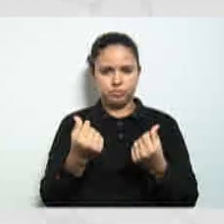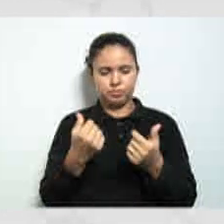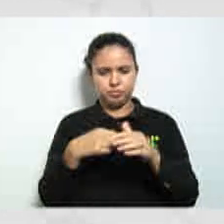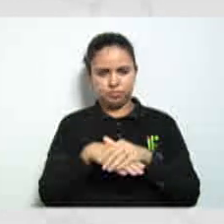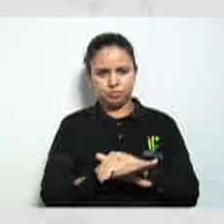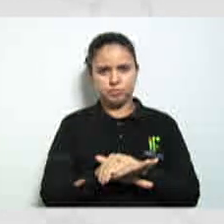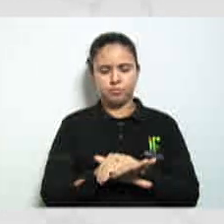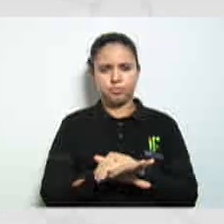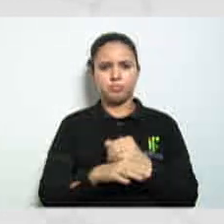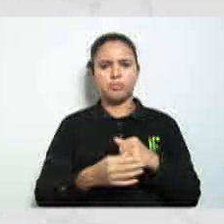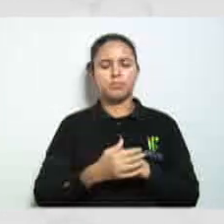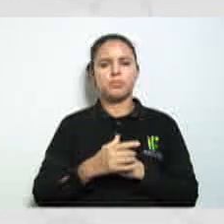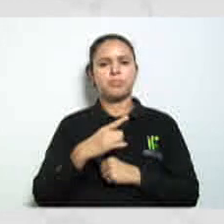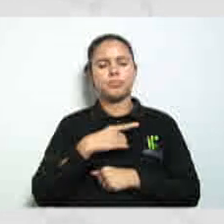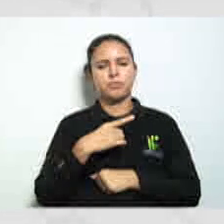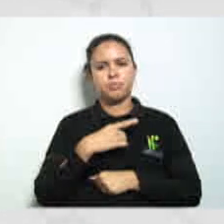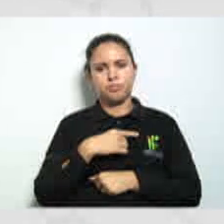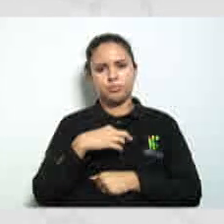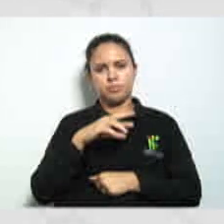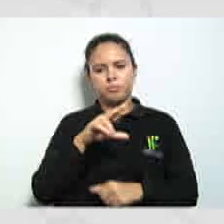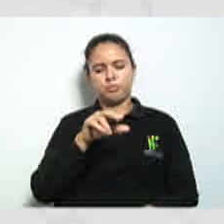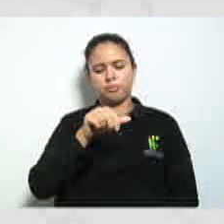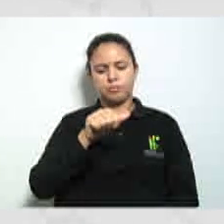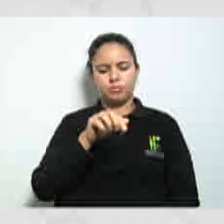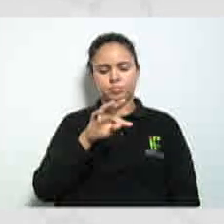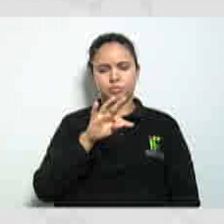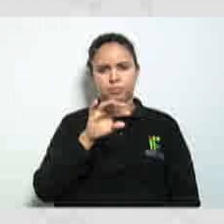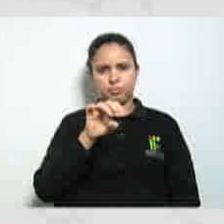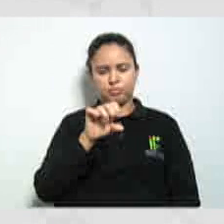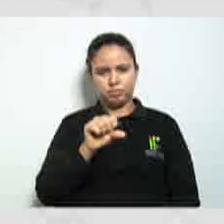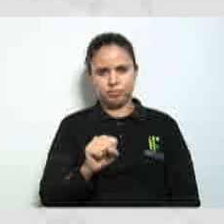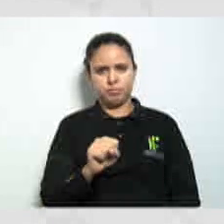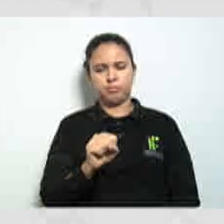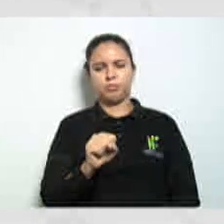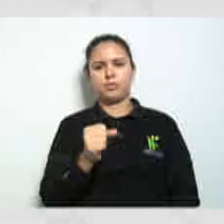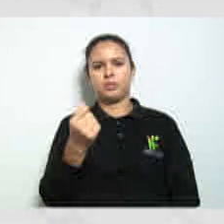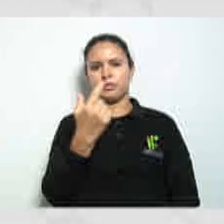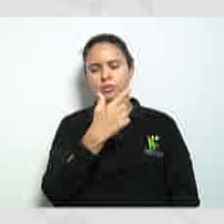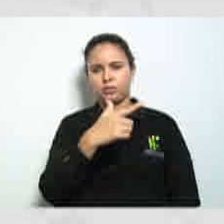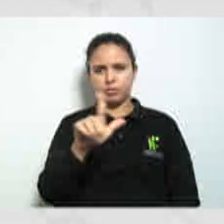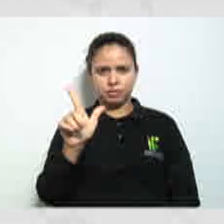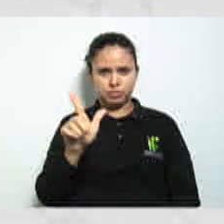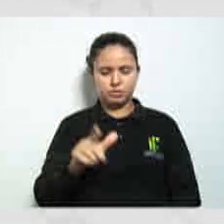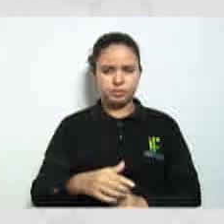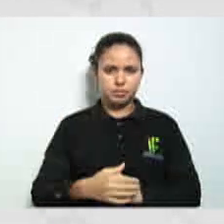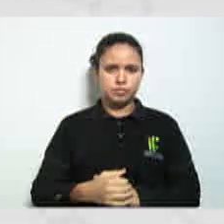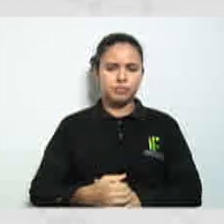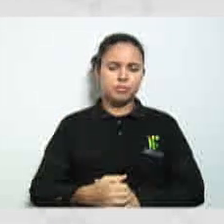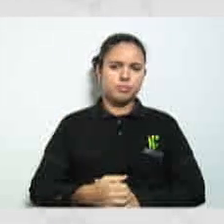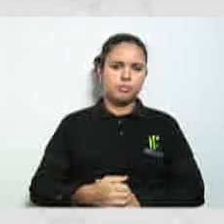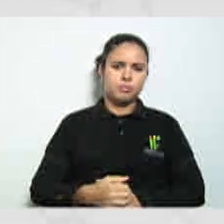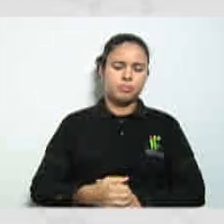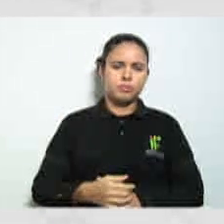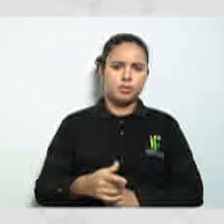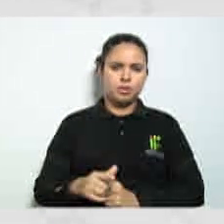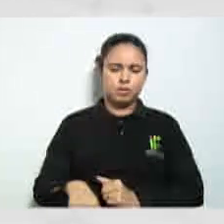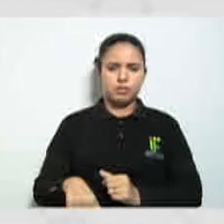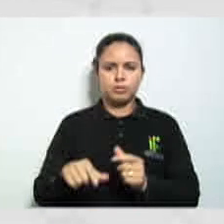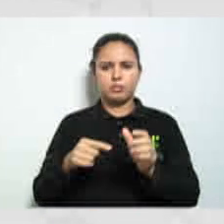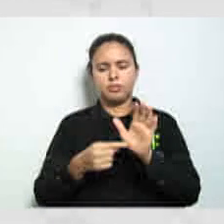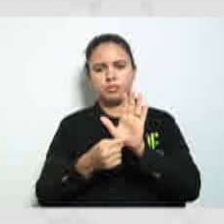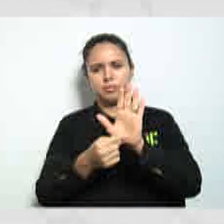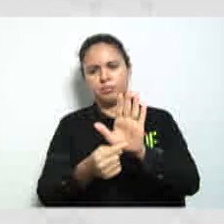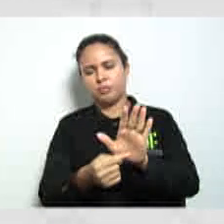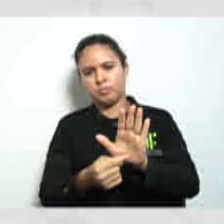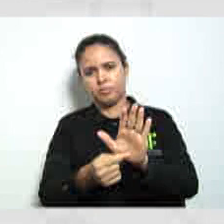reservas. Nós temos a RATs e nós temos a reserva legal e outras. Então, demonstra a posição patrimonial